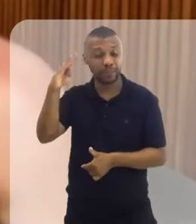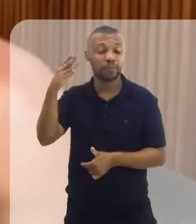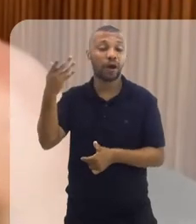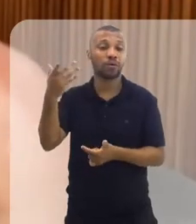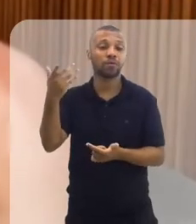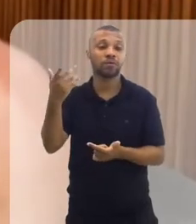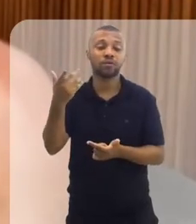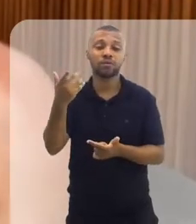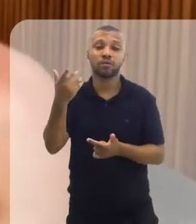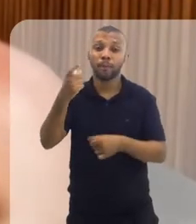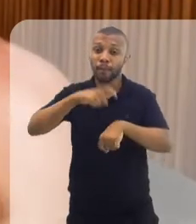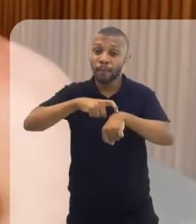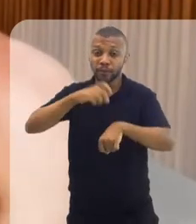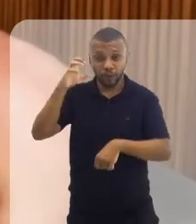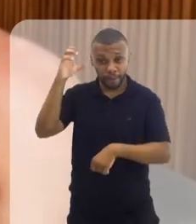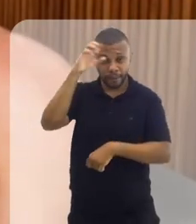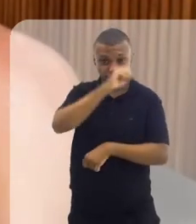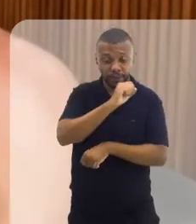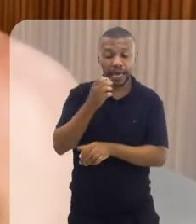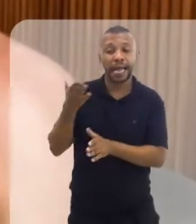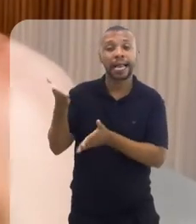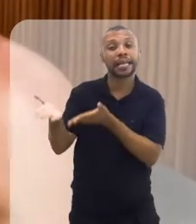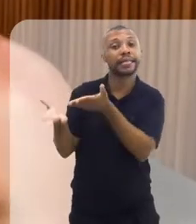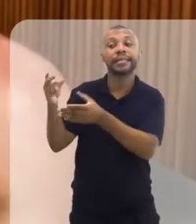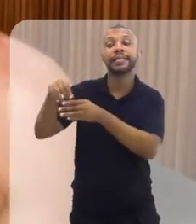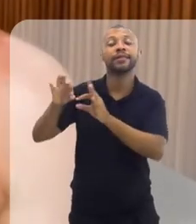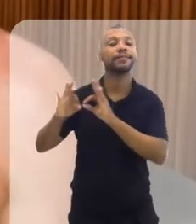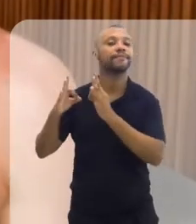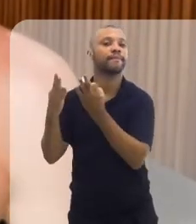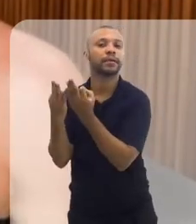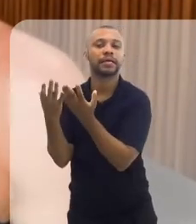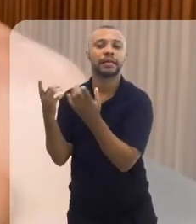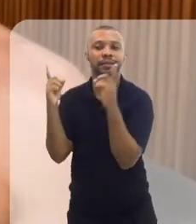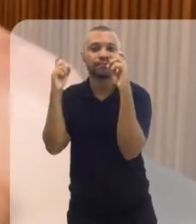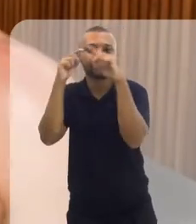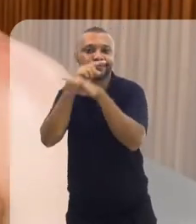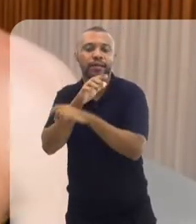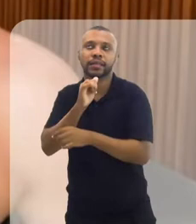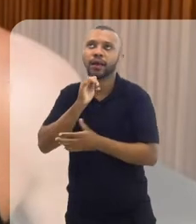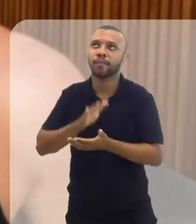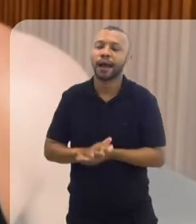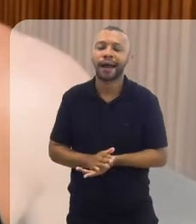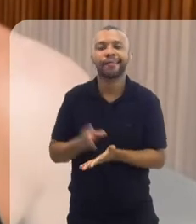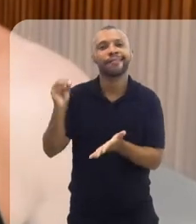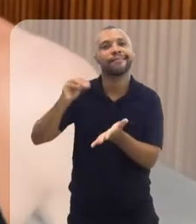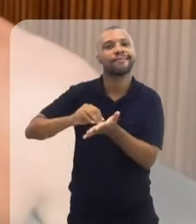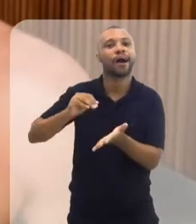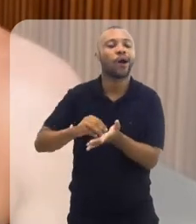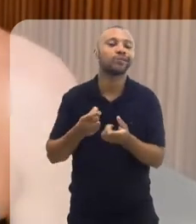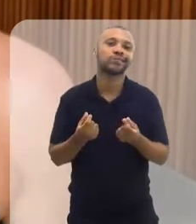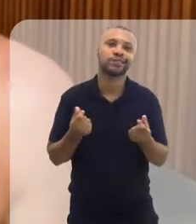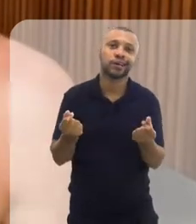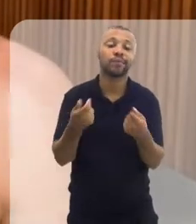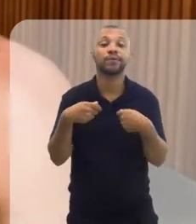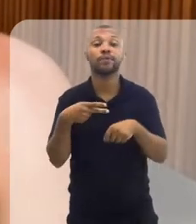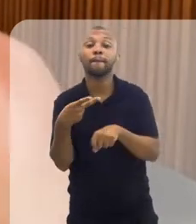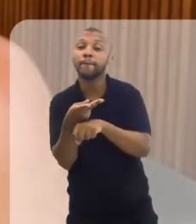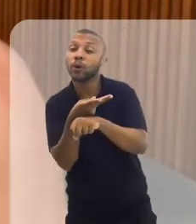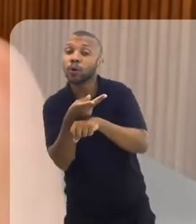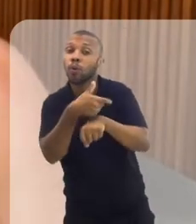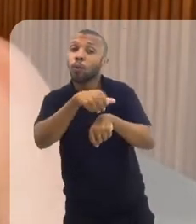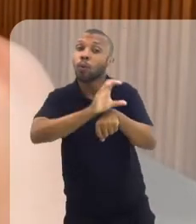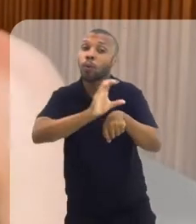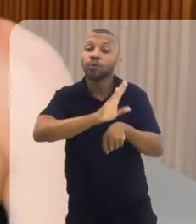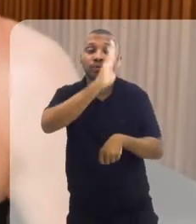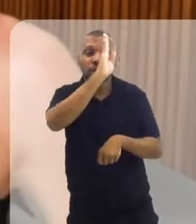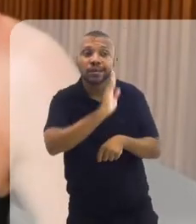grande escola foi realmente lidar com essas dificuldades dentro de casa. Ah, eu não tenho grana para fazer. Poxa, tenho que procurar um